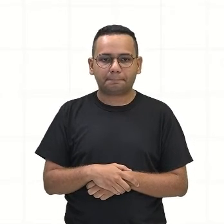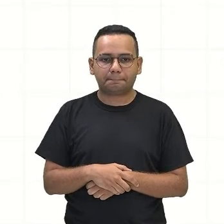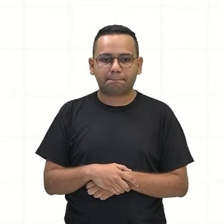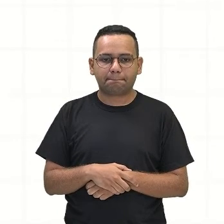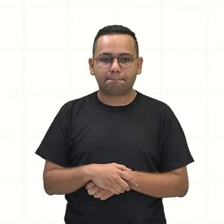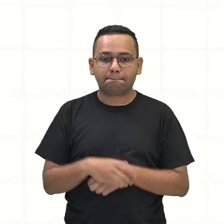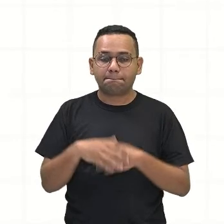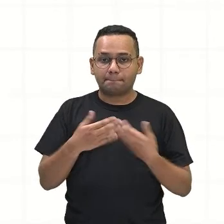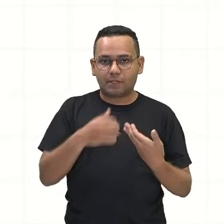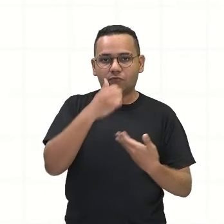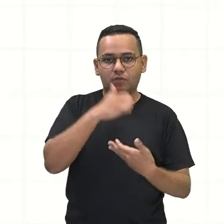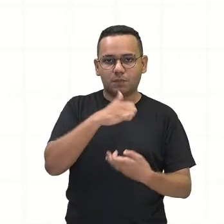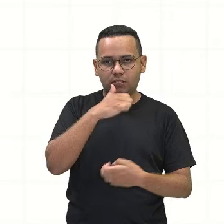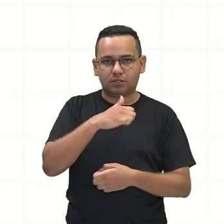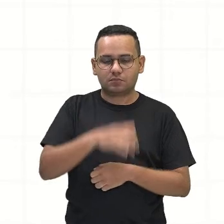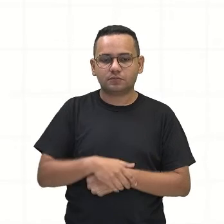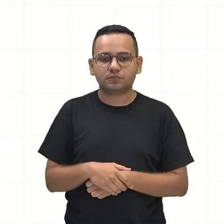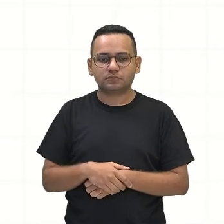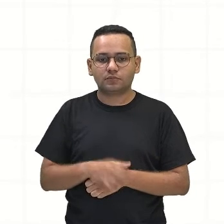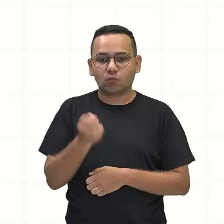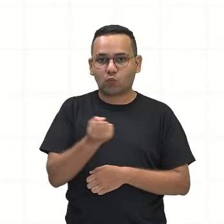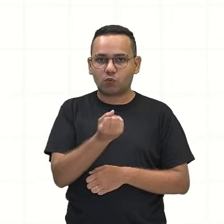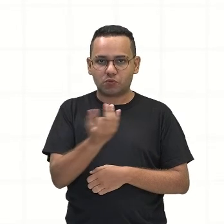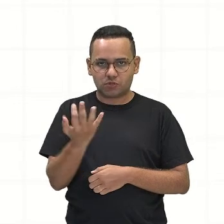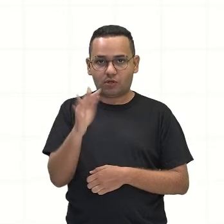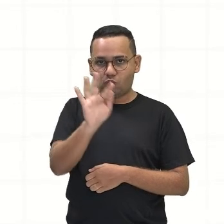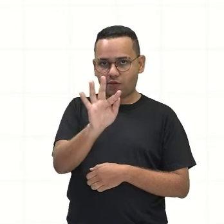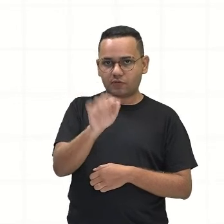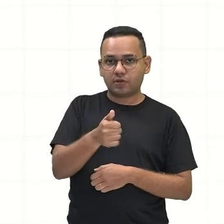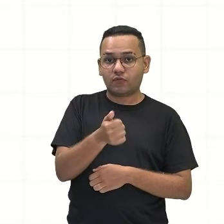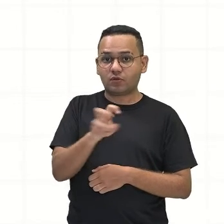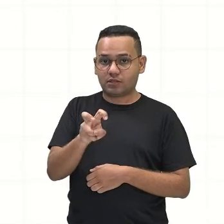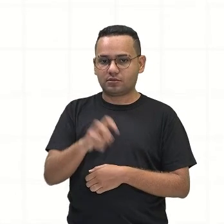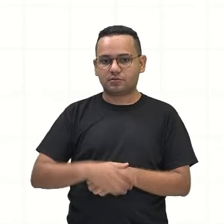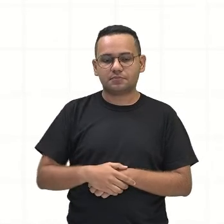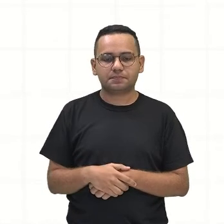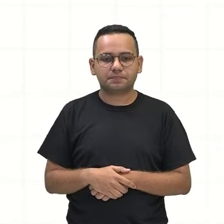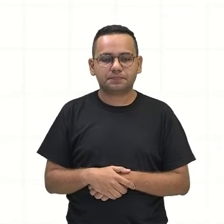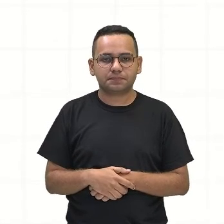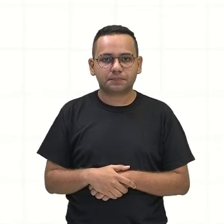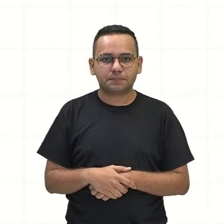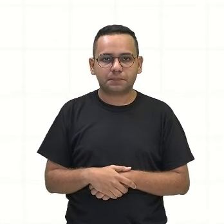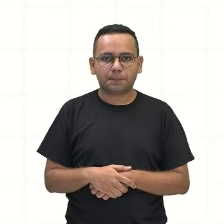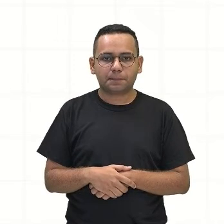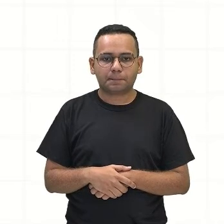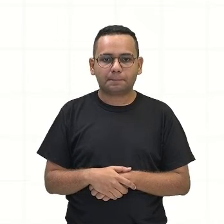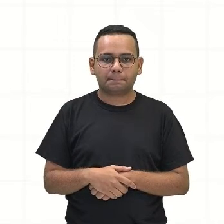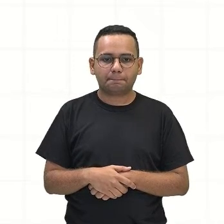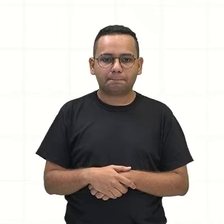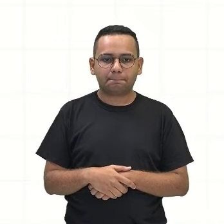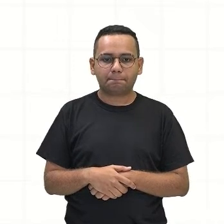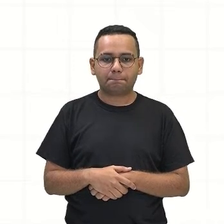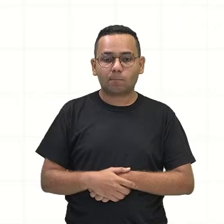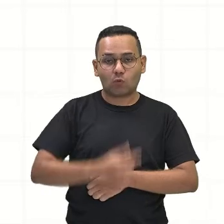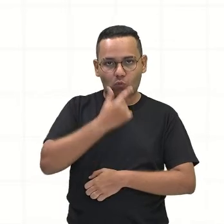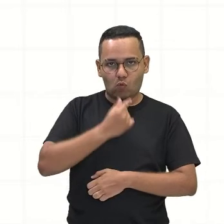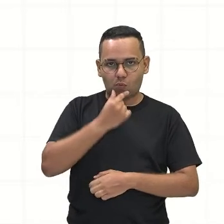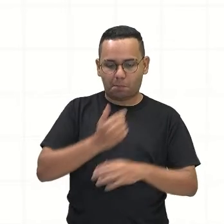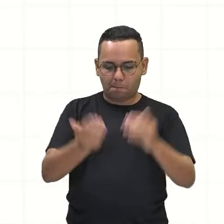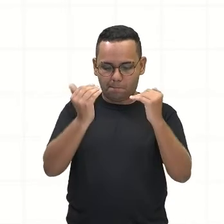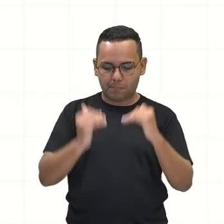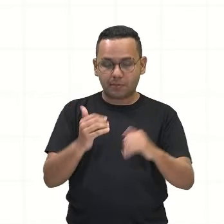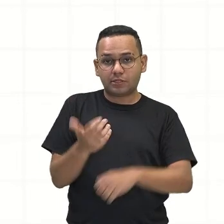sexo feminino, nós temos 15, ó, frequência absoluta. No masculino,